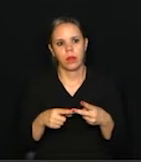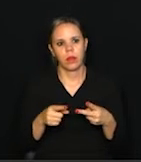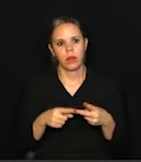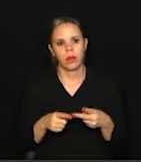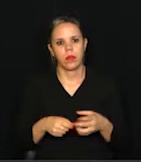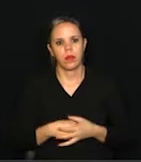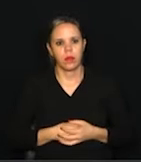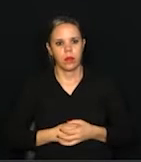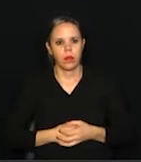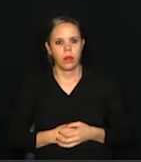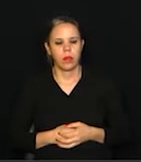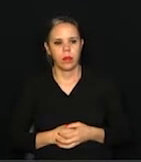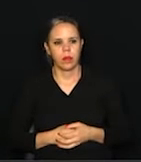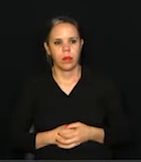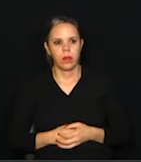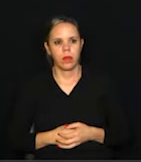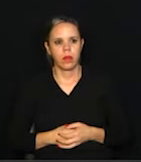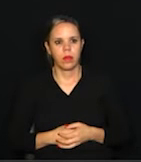favor.